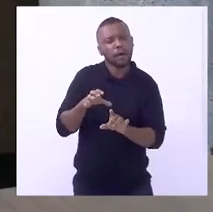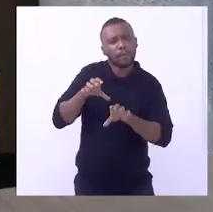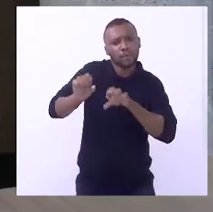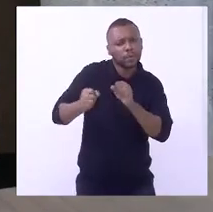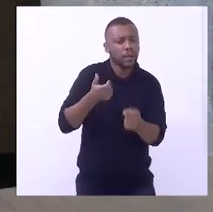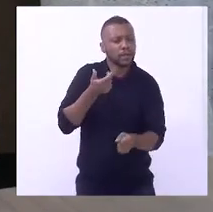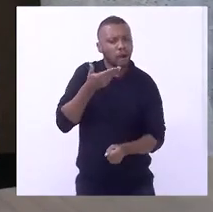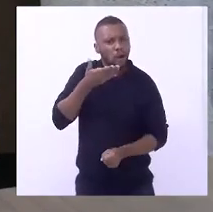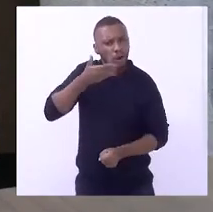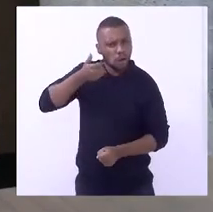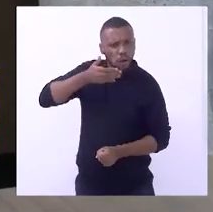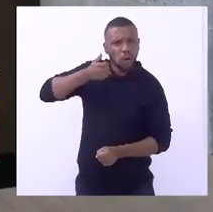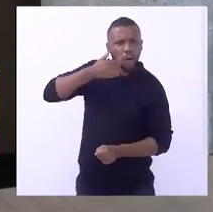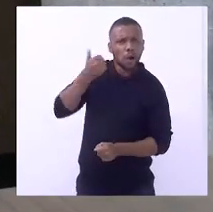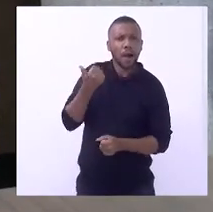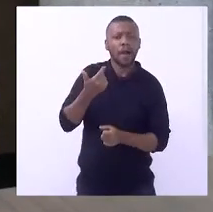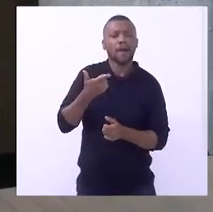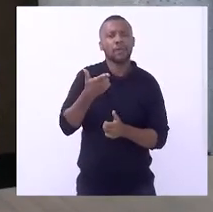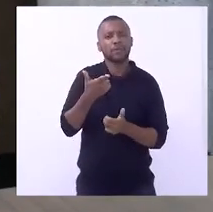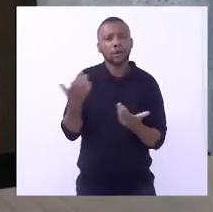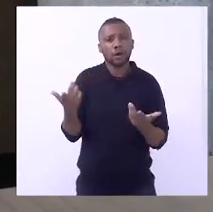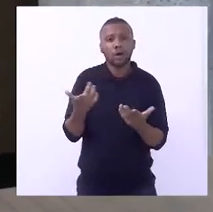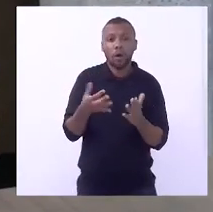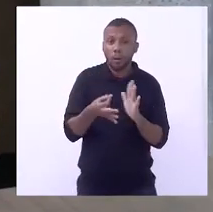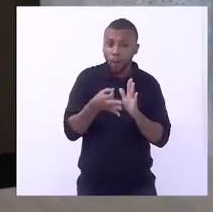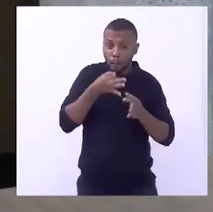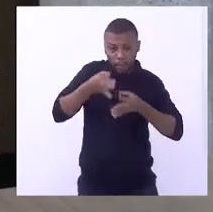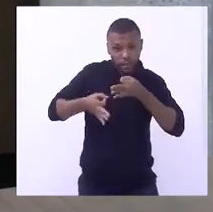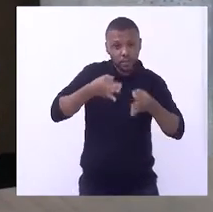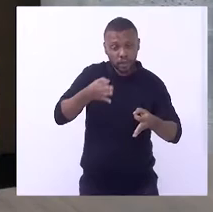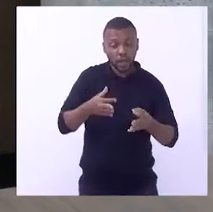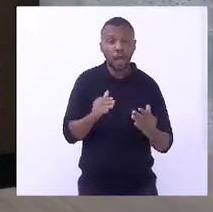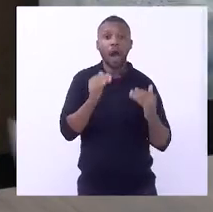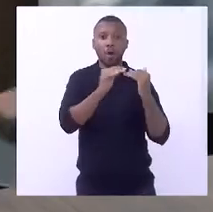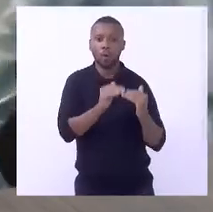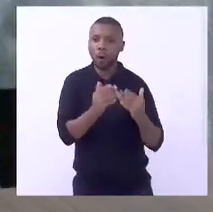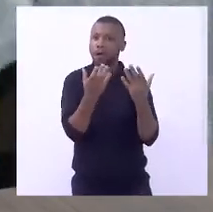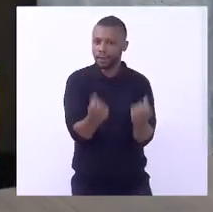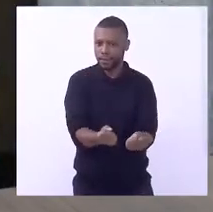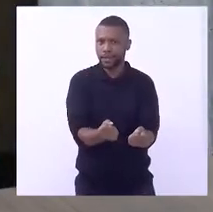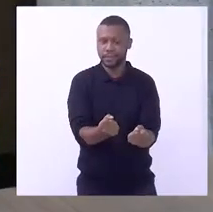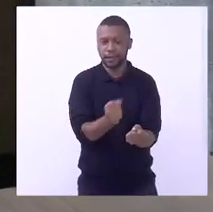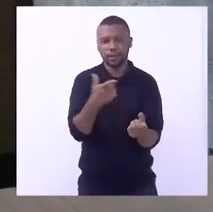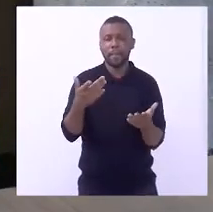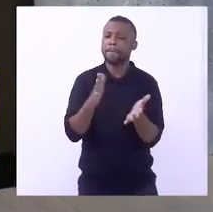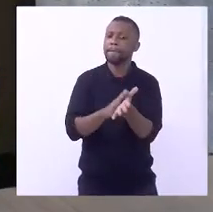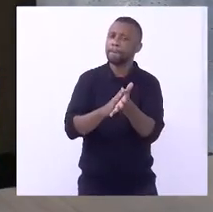da tramitação. O parecer é favorável, parabenizando o deputado pela iniciativa.